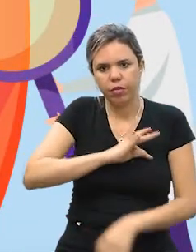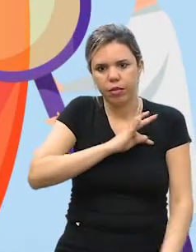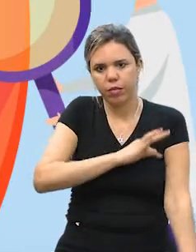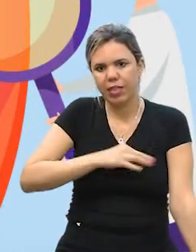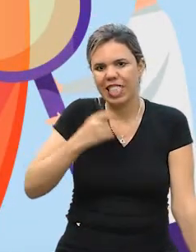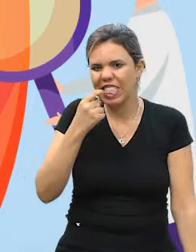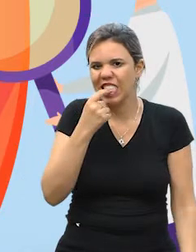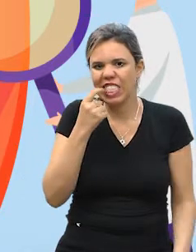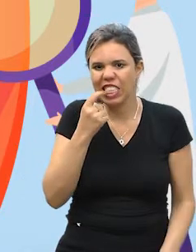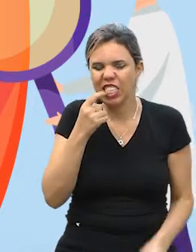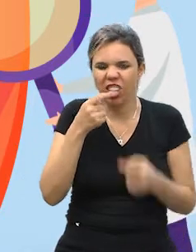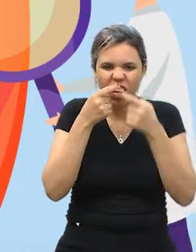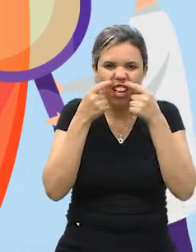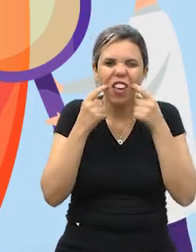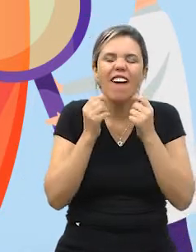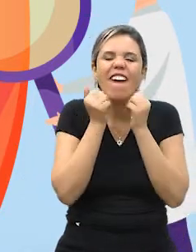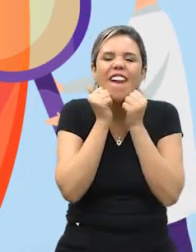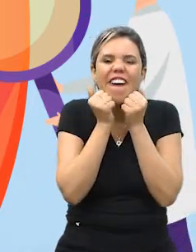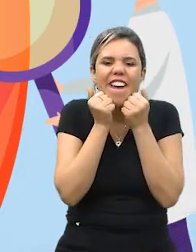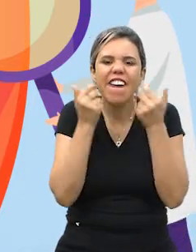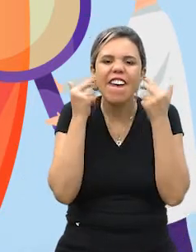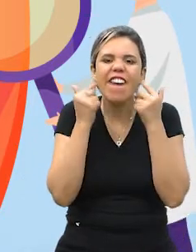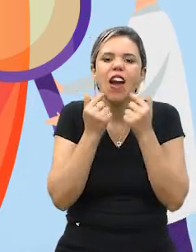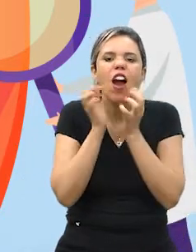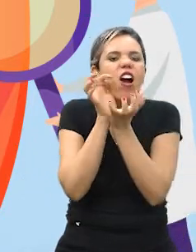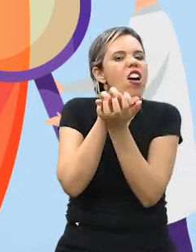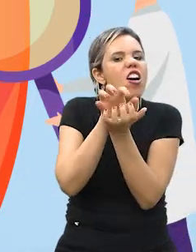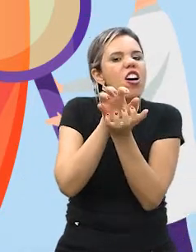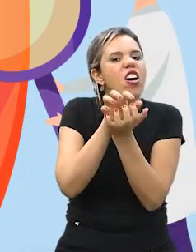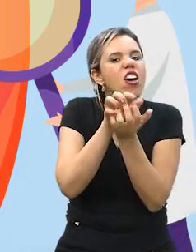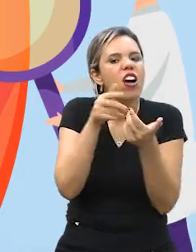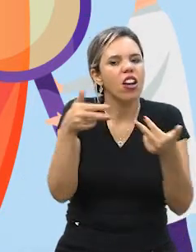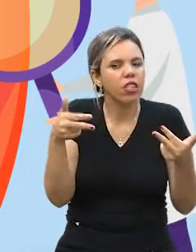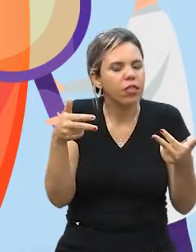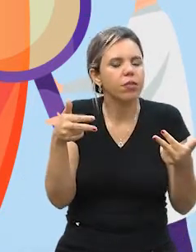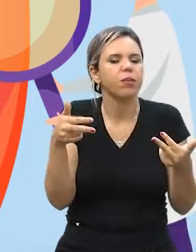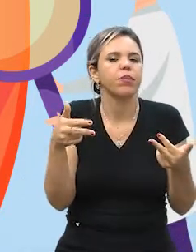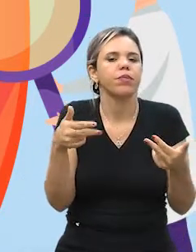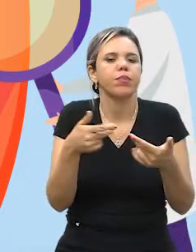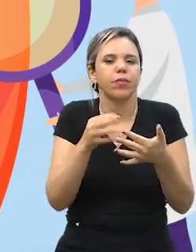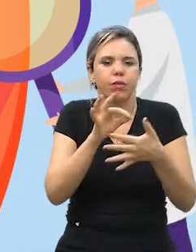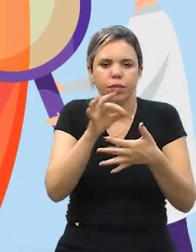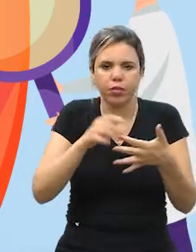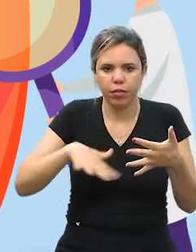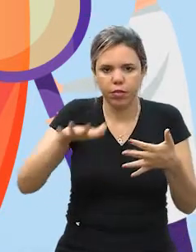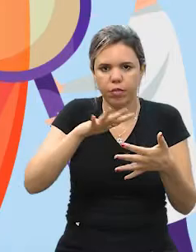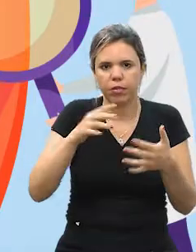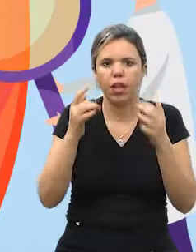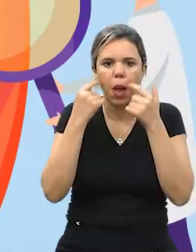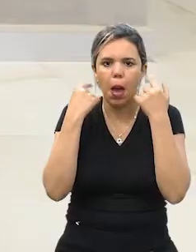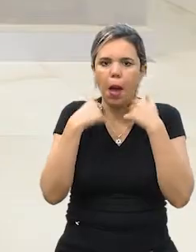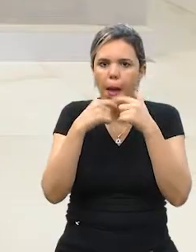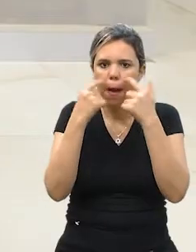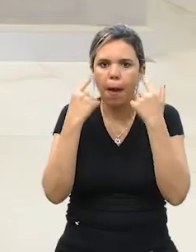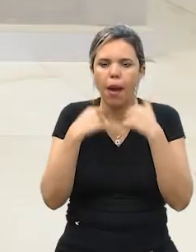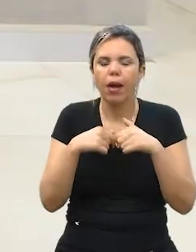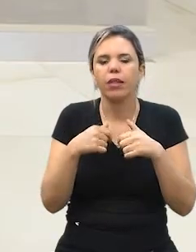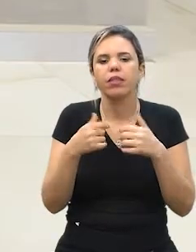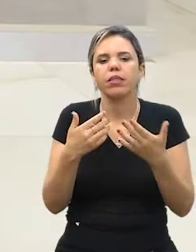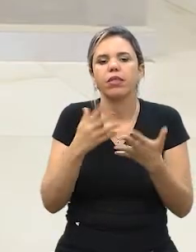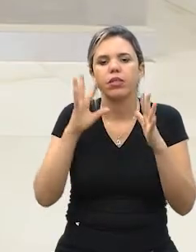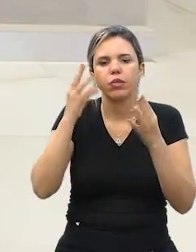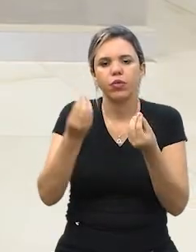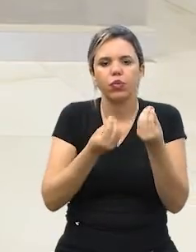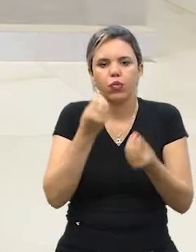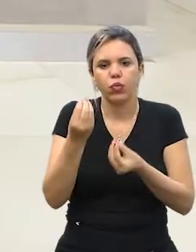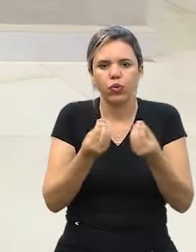sobre os dentes, gengiva, ossos da face, maxilar, mordida e demais áreas que envolvem a boca. Bom, e pra gente